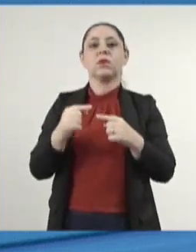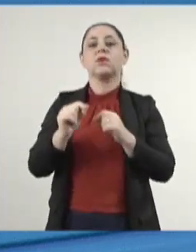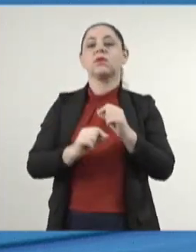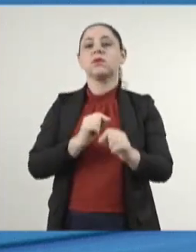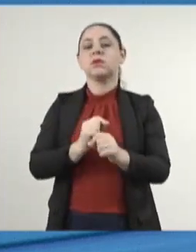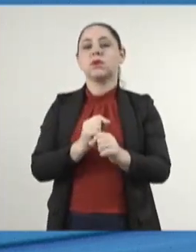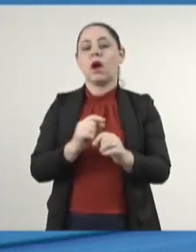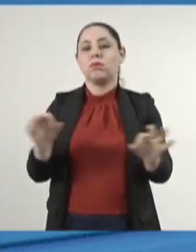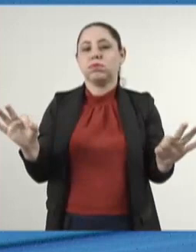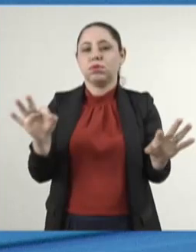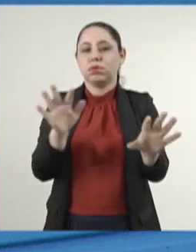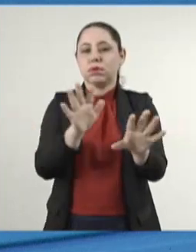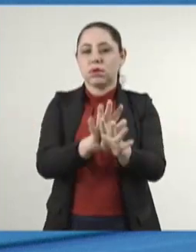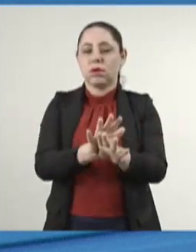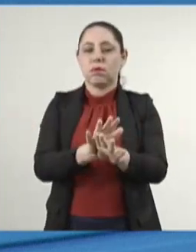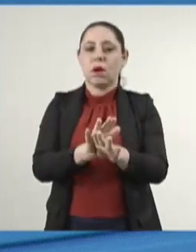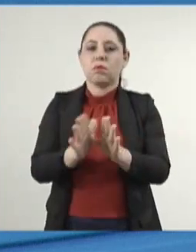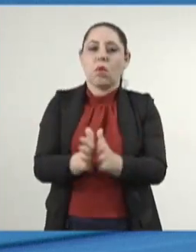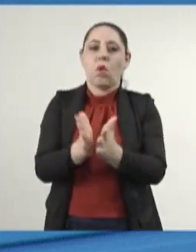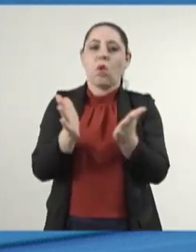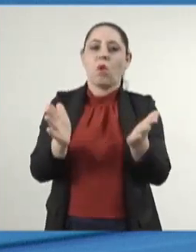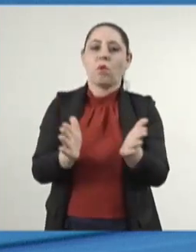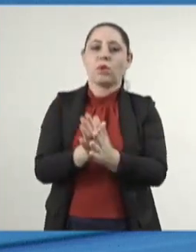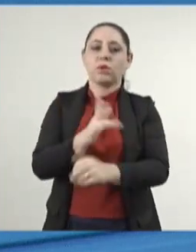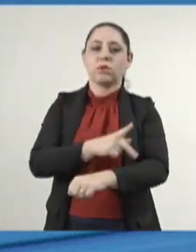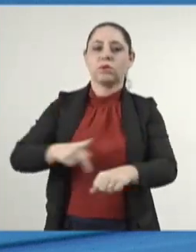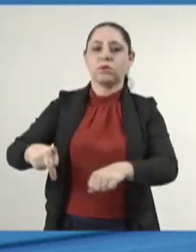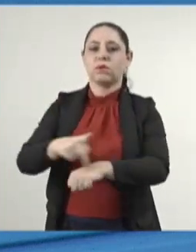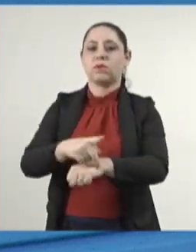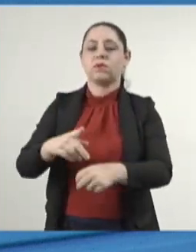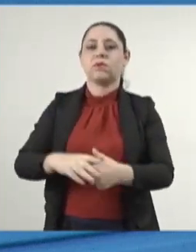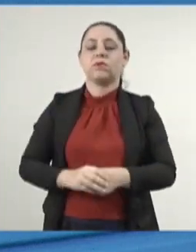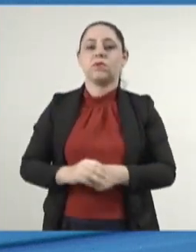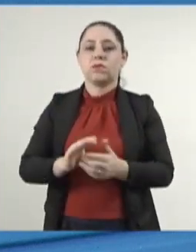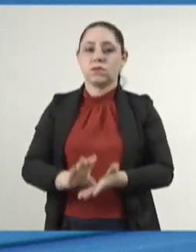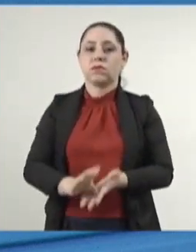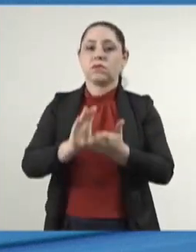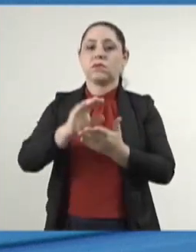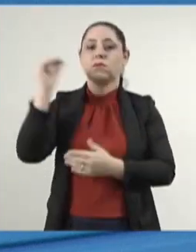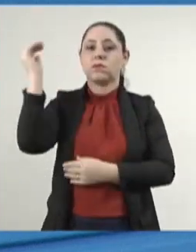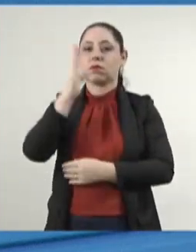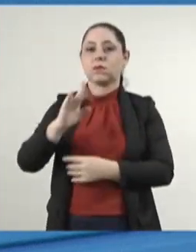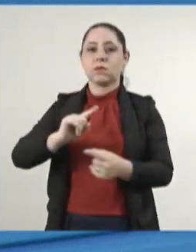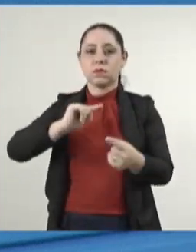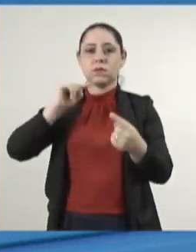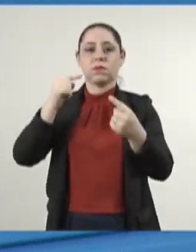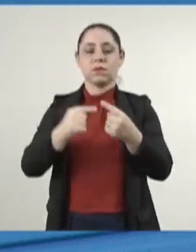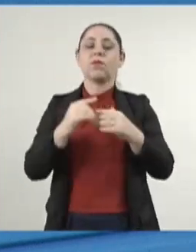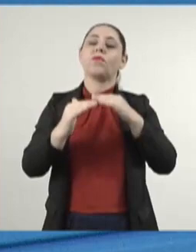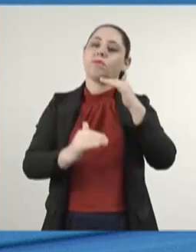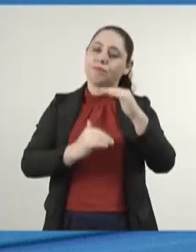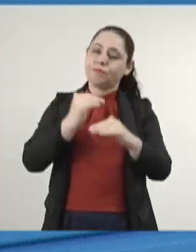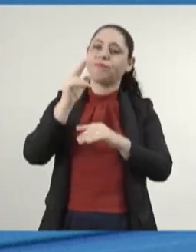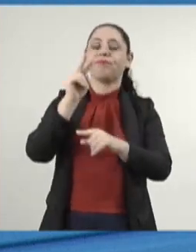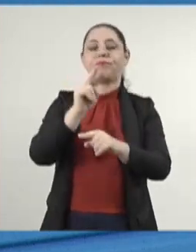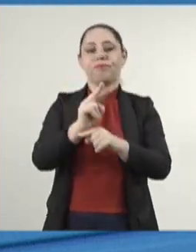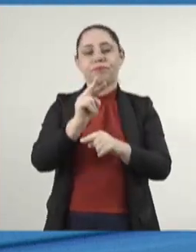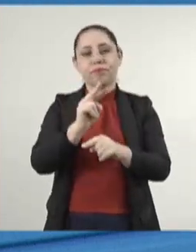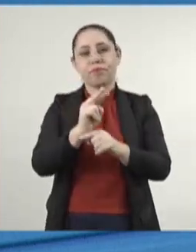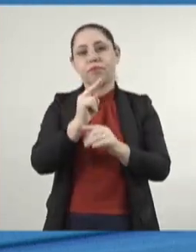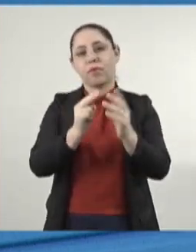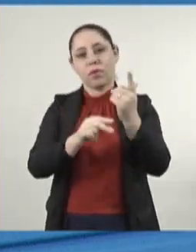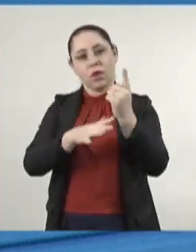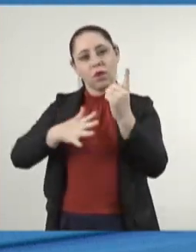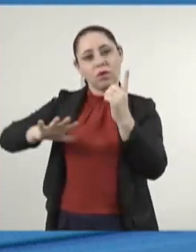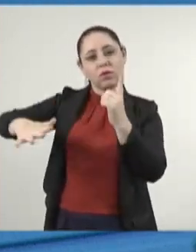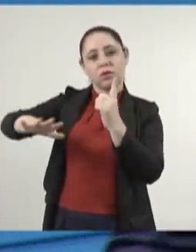da erradicação da pobreza no país. A Comissão Nacional para os Objetivos de Desenvolvimento Sustentável